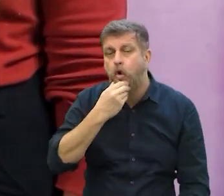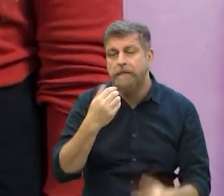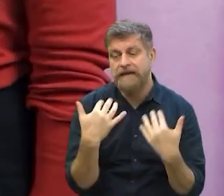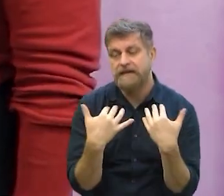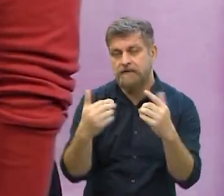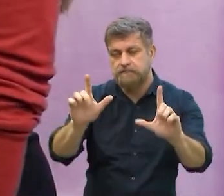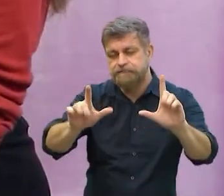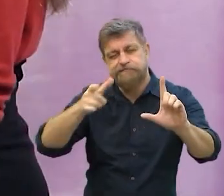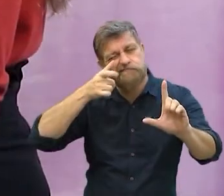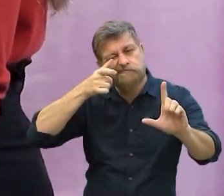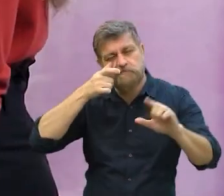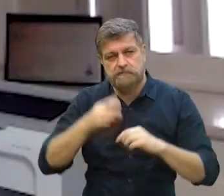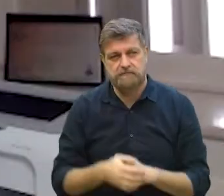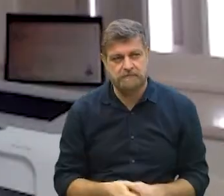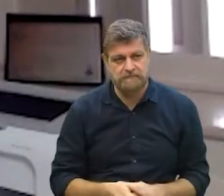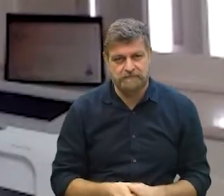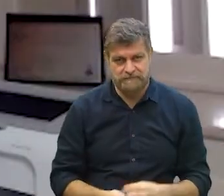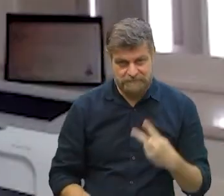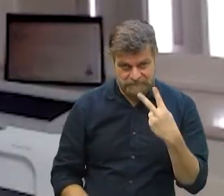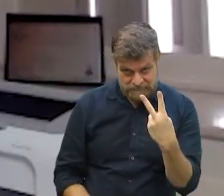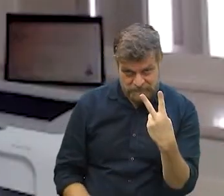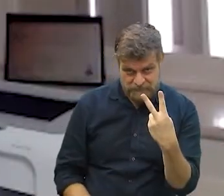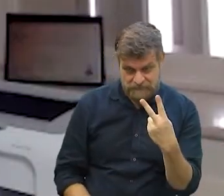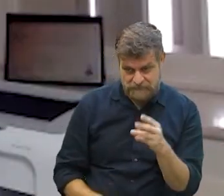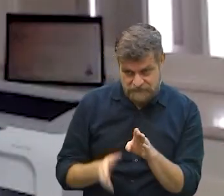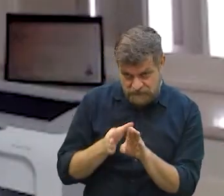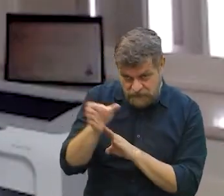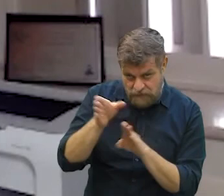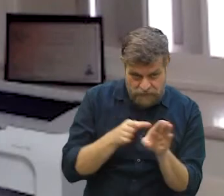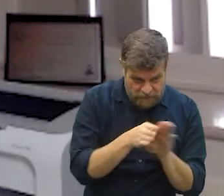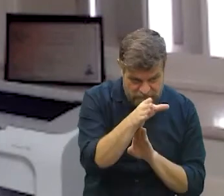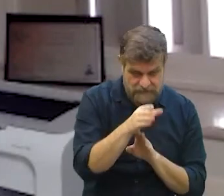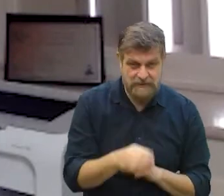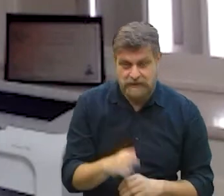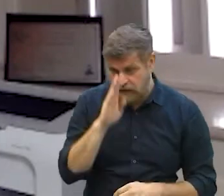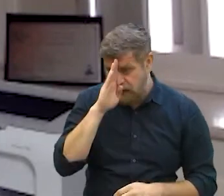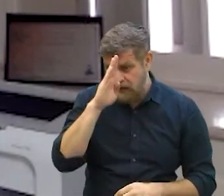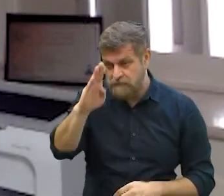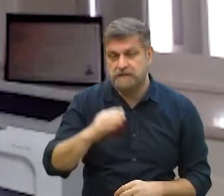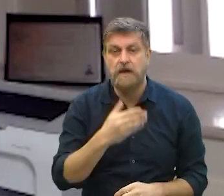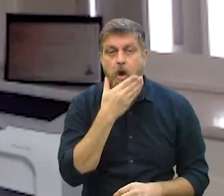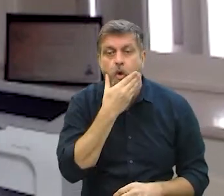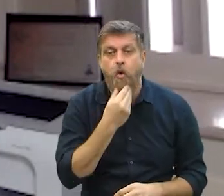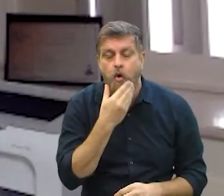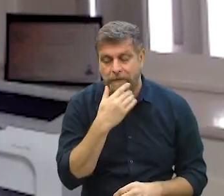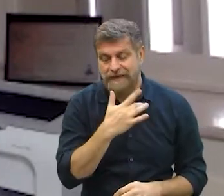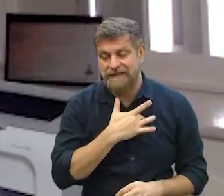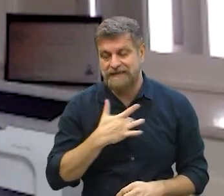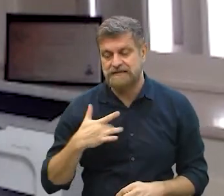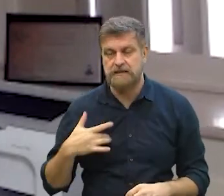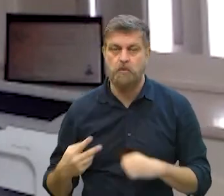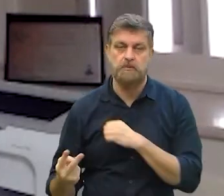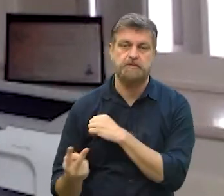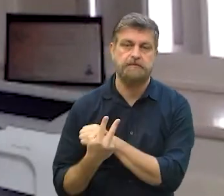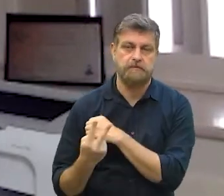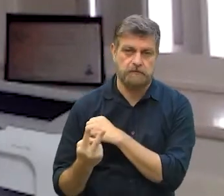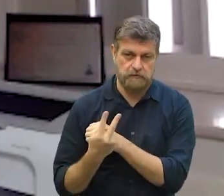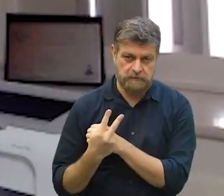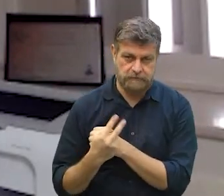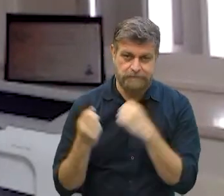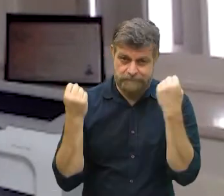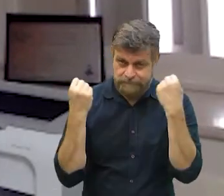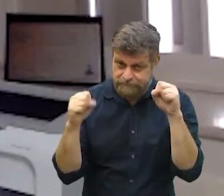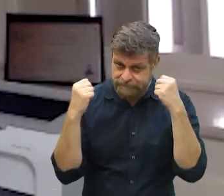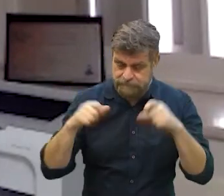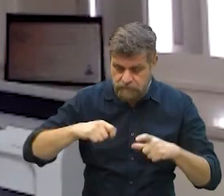está assistindo a gente nesse momento? Então, eu gosto de dar 2 recados, principalmente que os homens cuidem da sua saúde de uma maneira